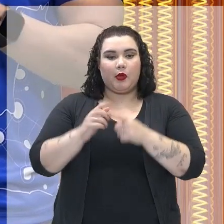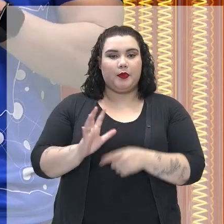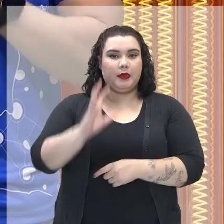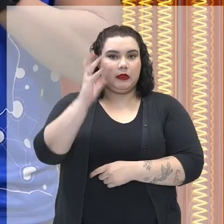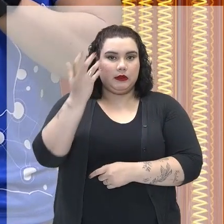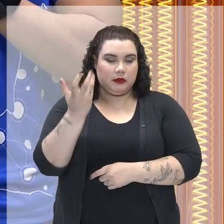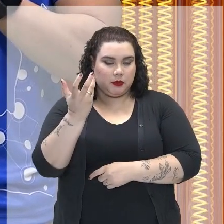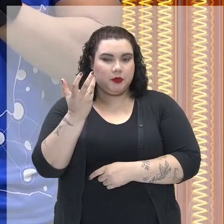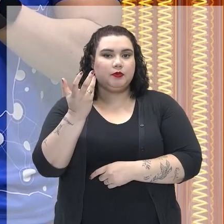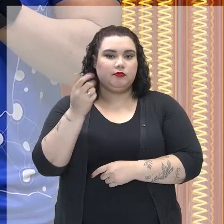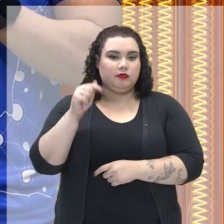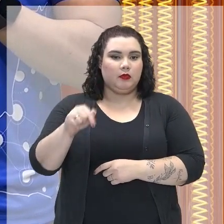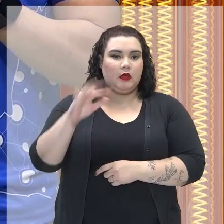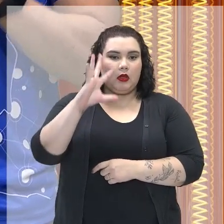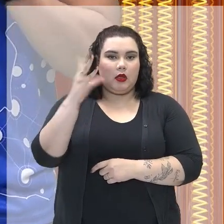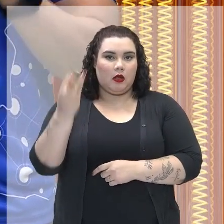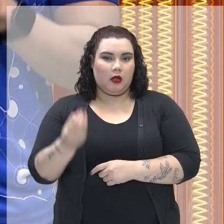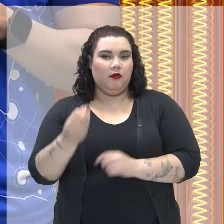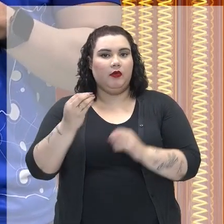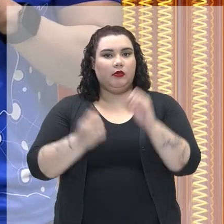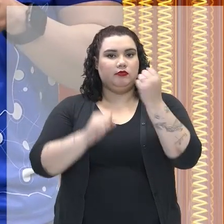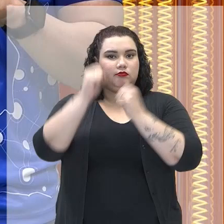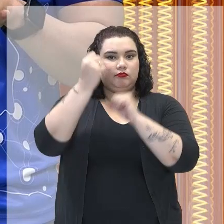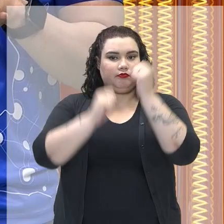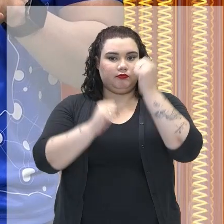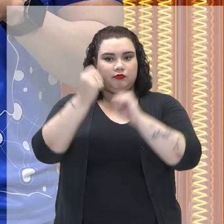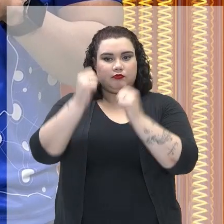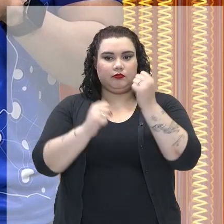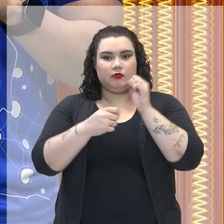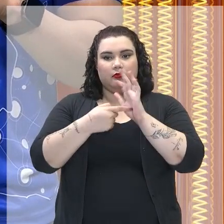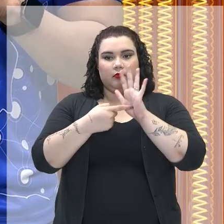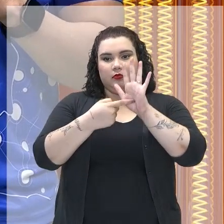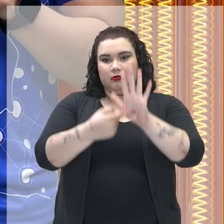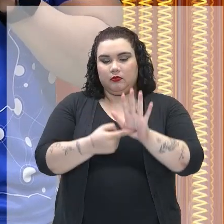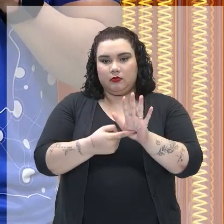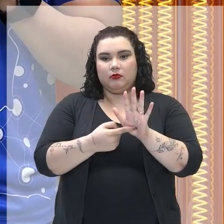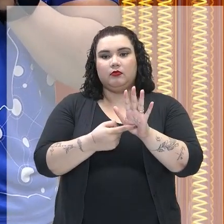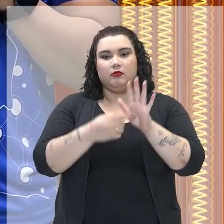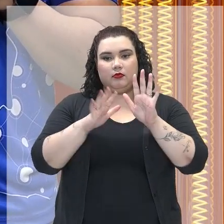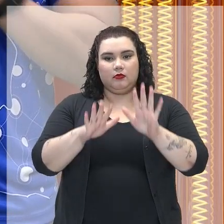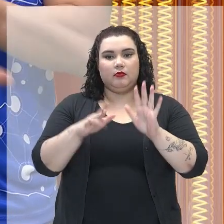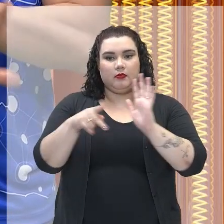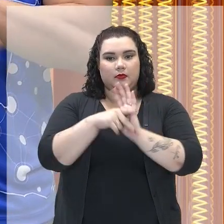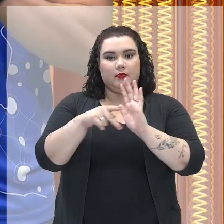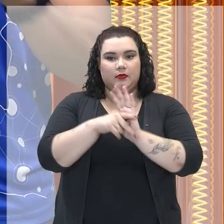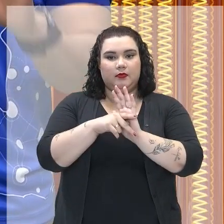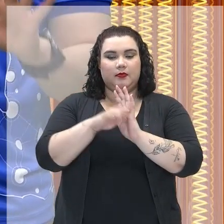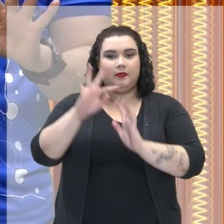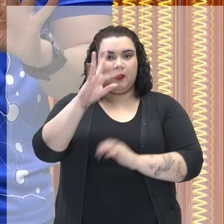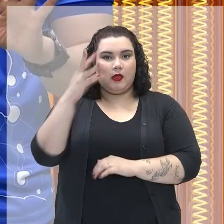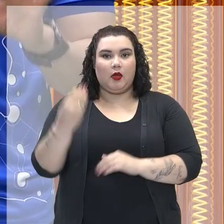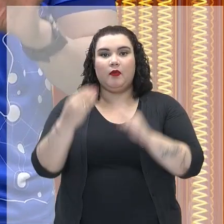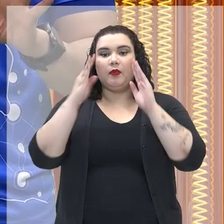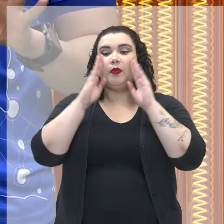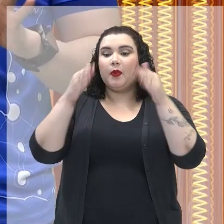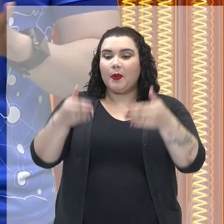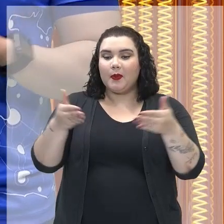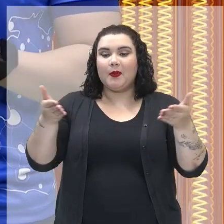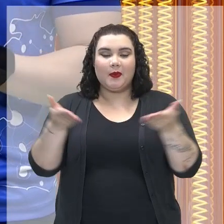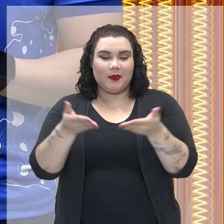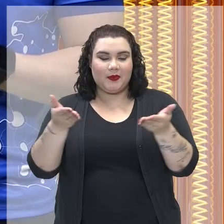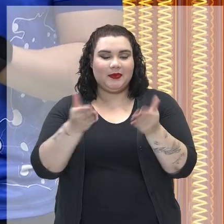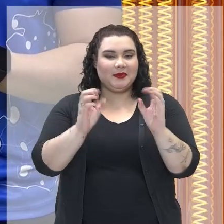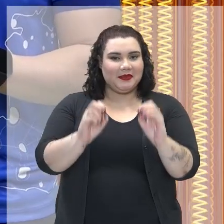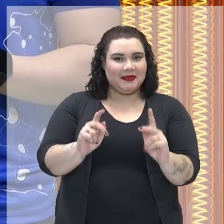indústria dentro do continente africano, tá? Só para reforçar, caso eu tenha dito outro continente, o continente africano, estamos falando só de África nesta